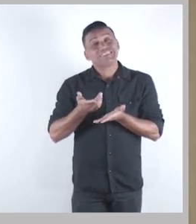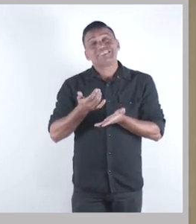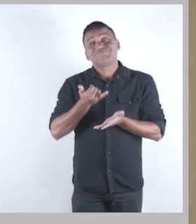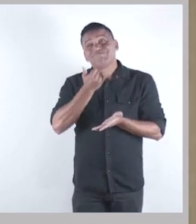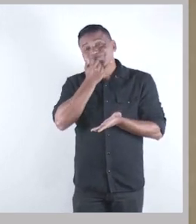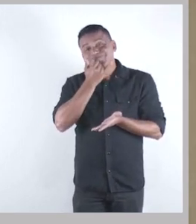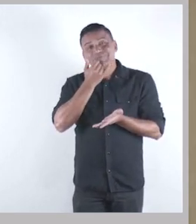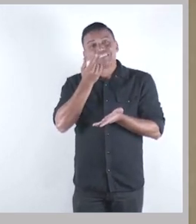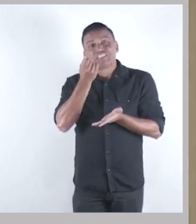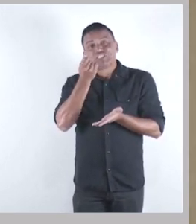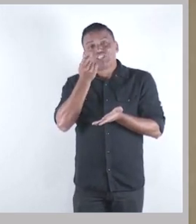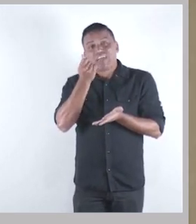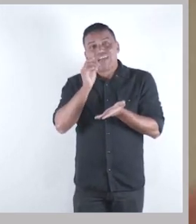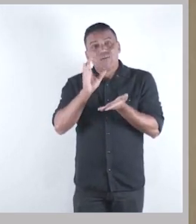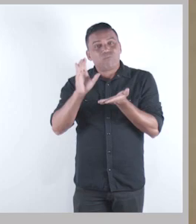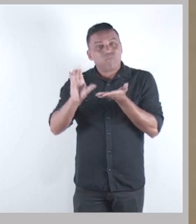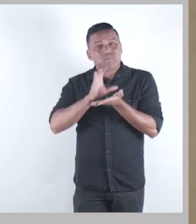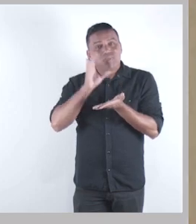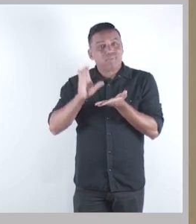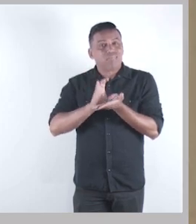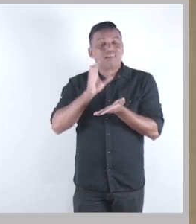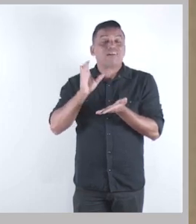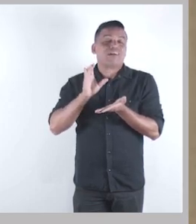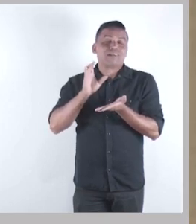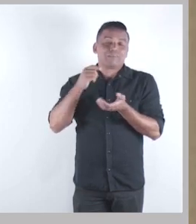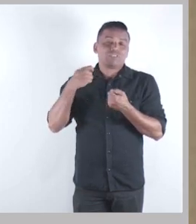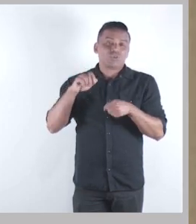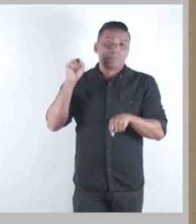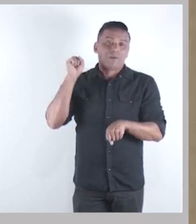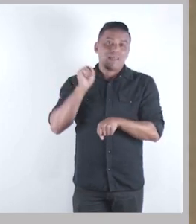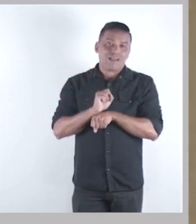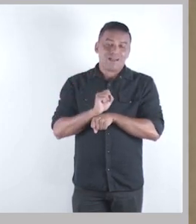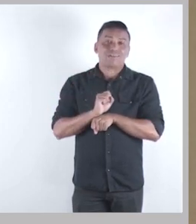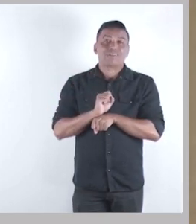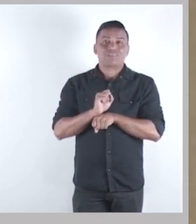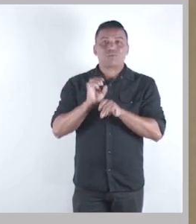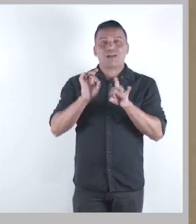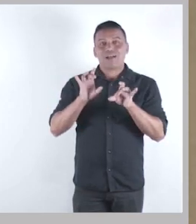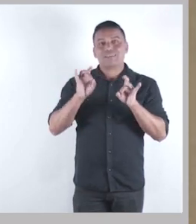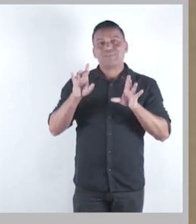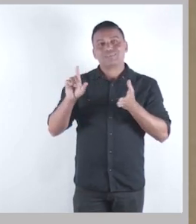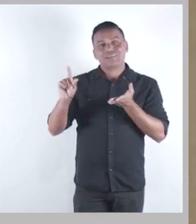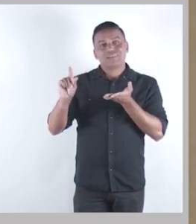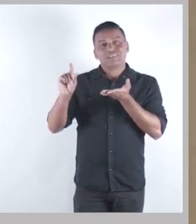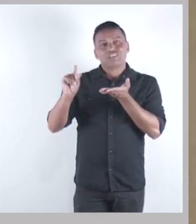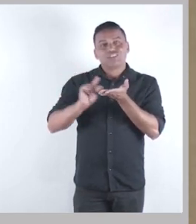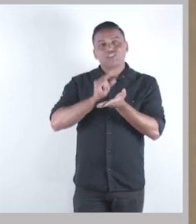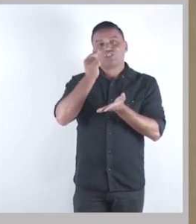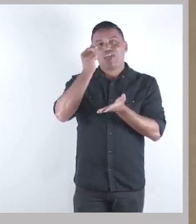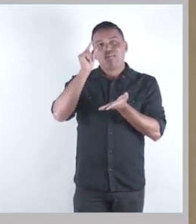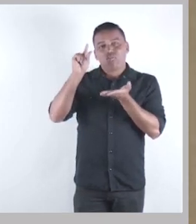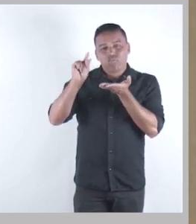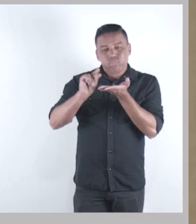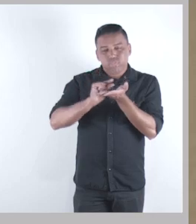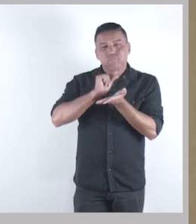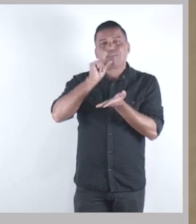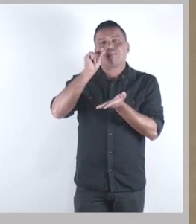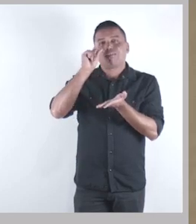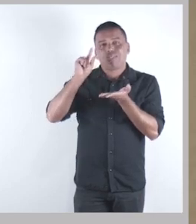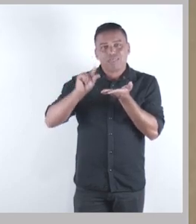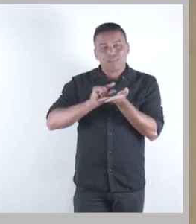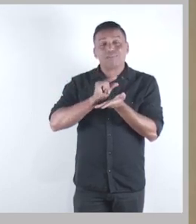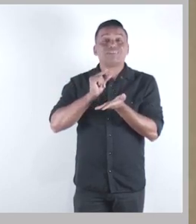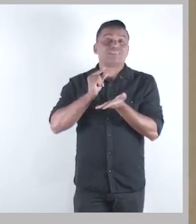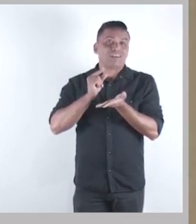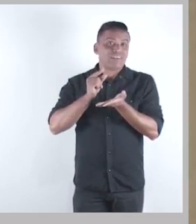que se alternavam anualmente tiveram que parar. Há cada vez menos dinheiro, então nós sentimos um pouco... Foi aí que